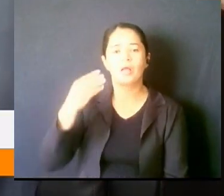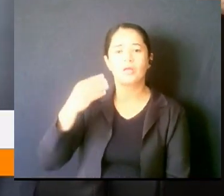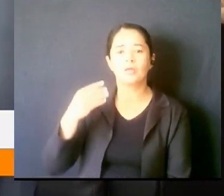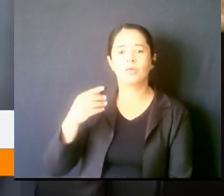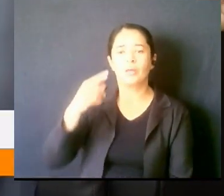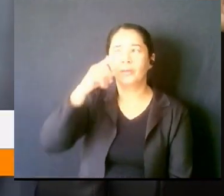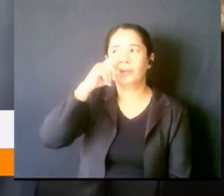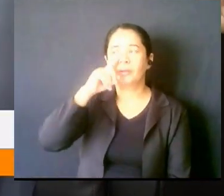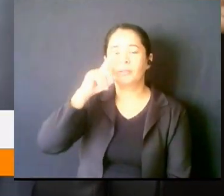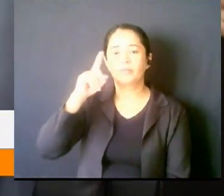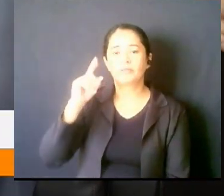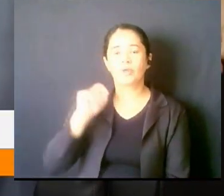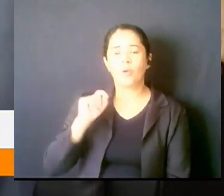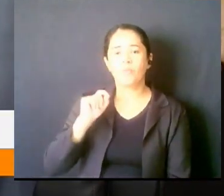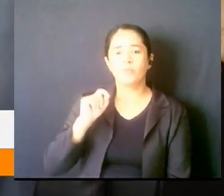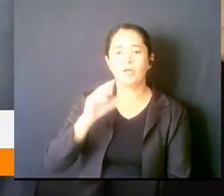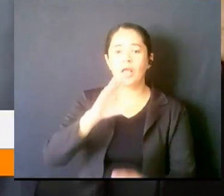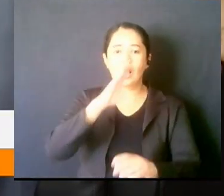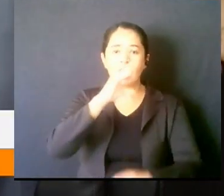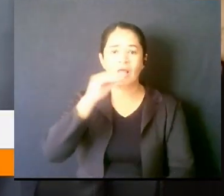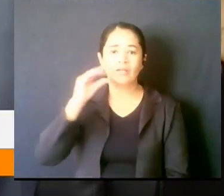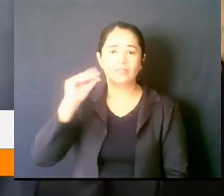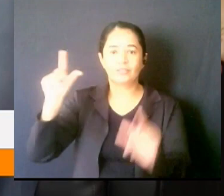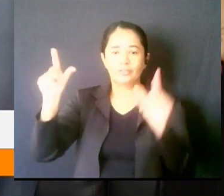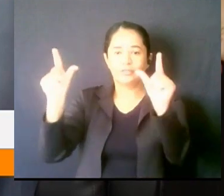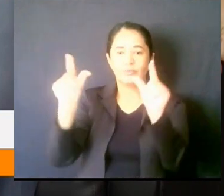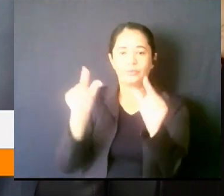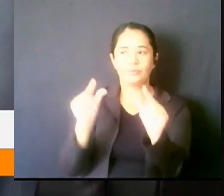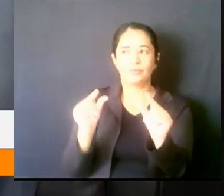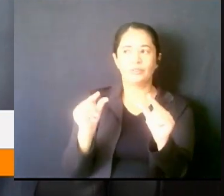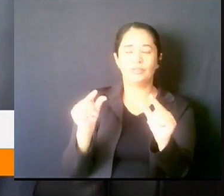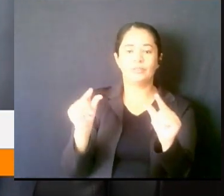adolescente é menor do que numa mulher adulta.